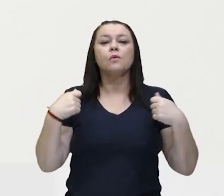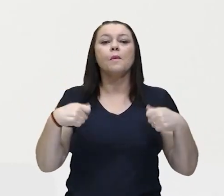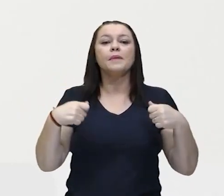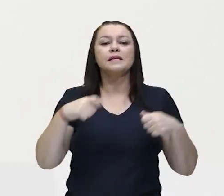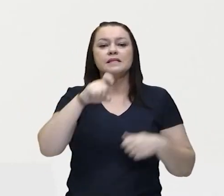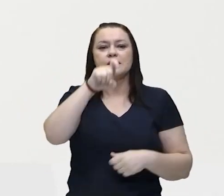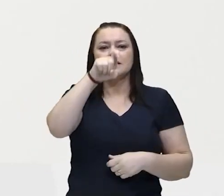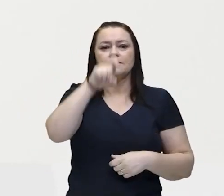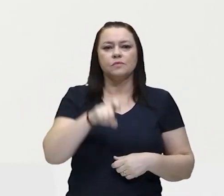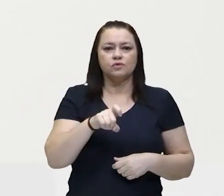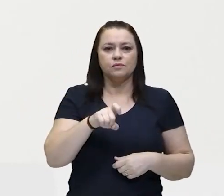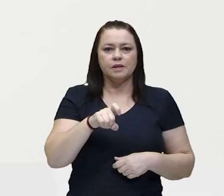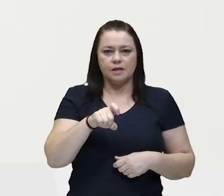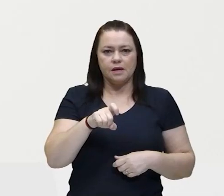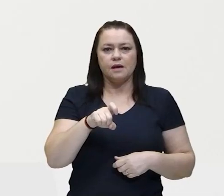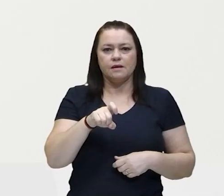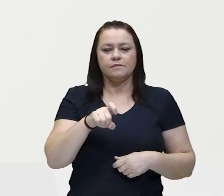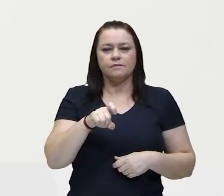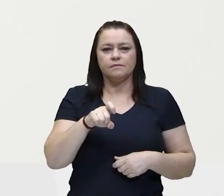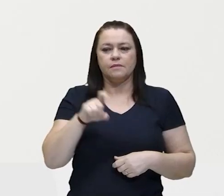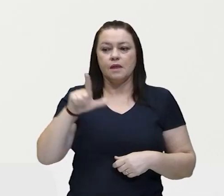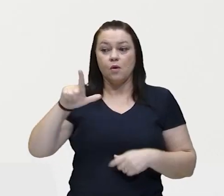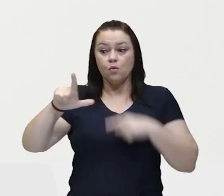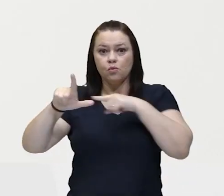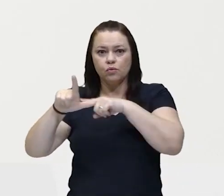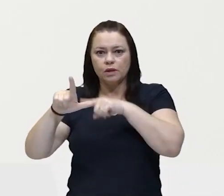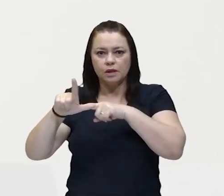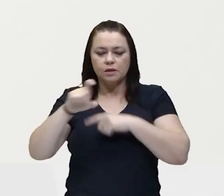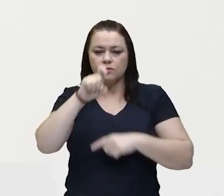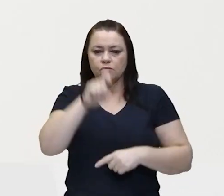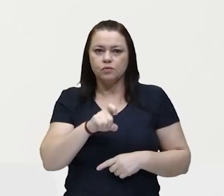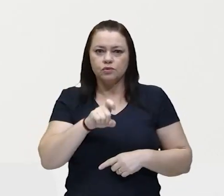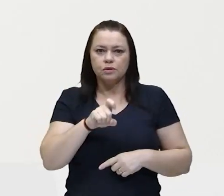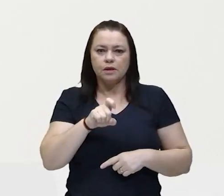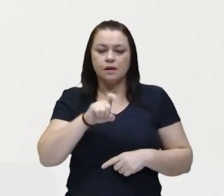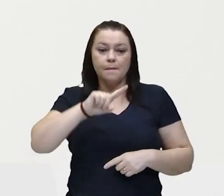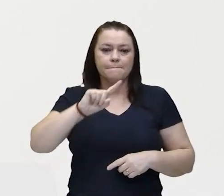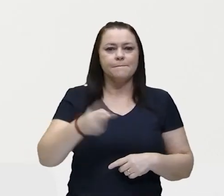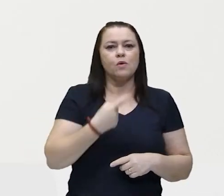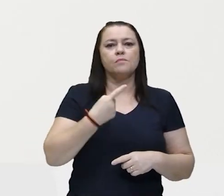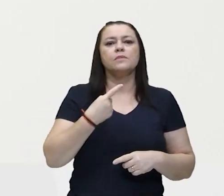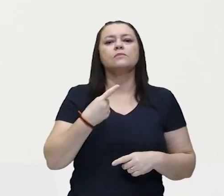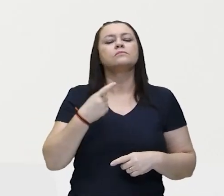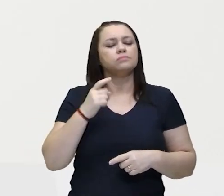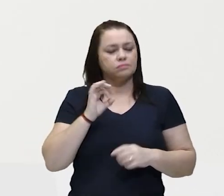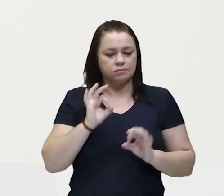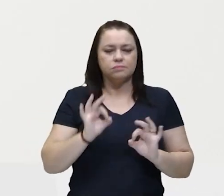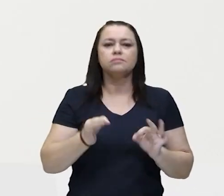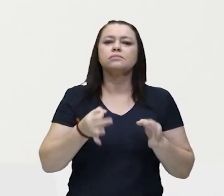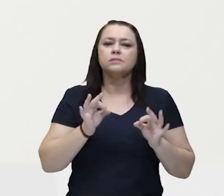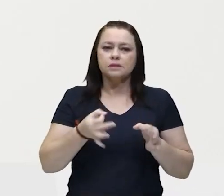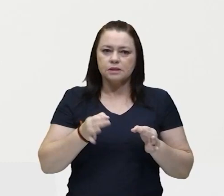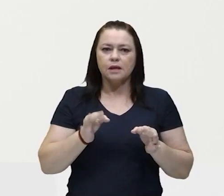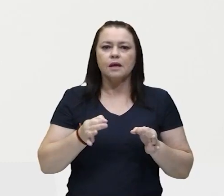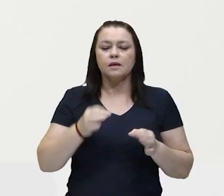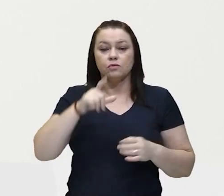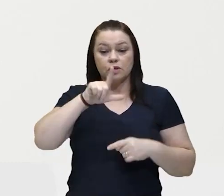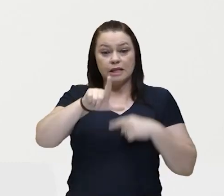de litros por quanto? Por 1000. Isso mesmo. Ou seja, de